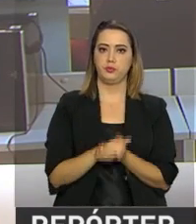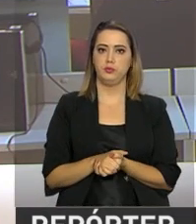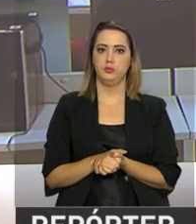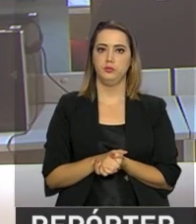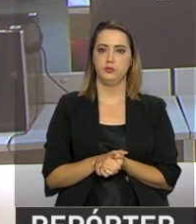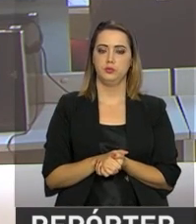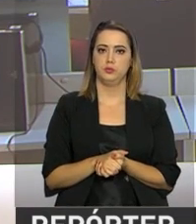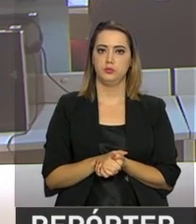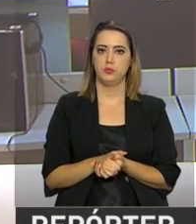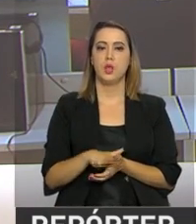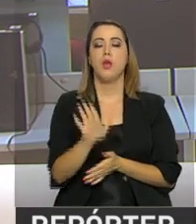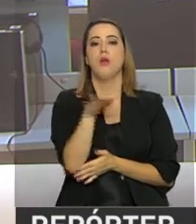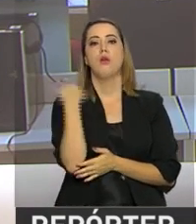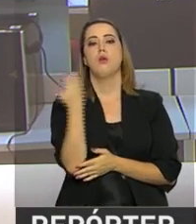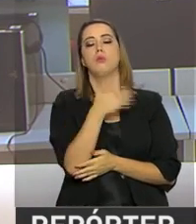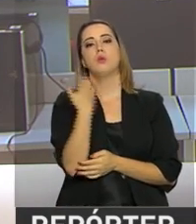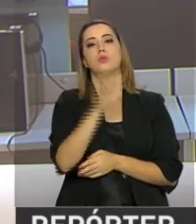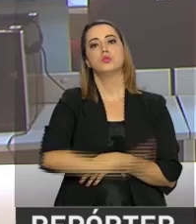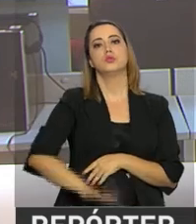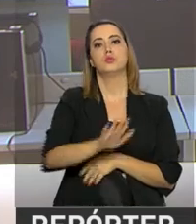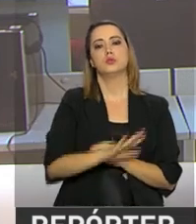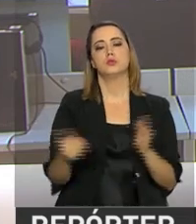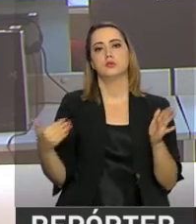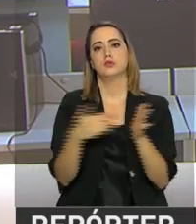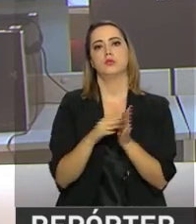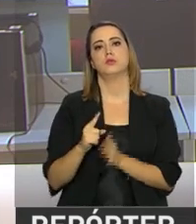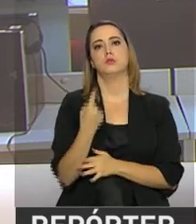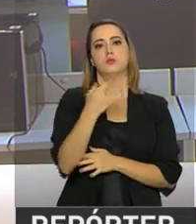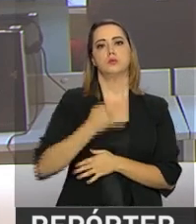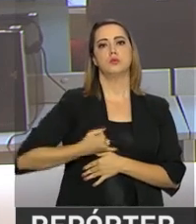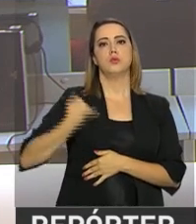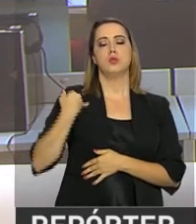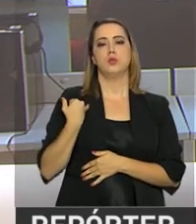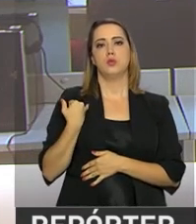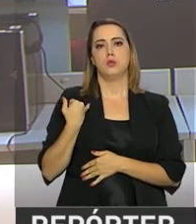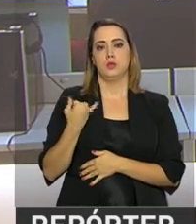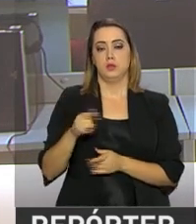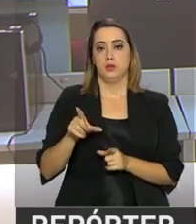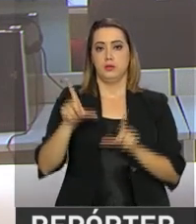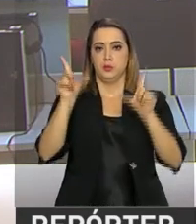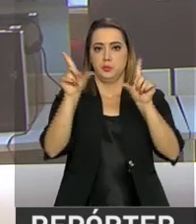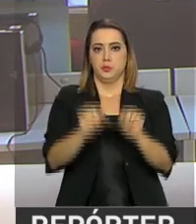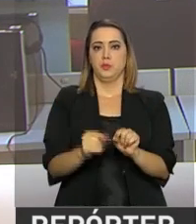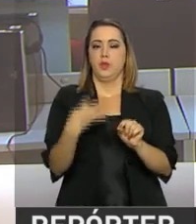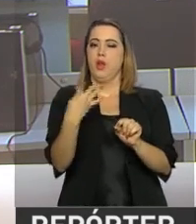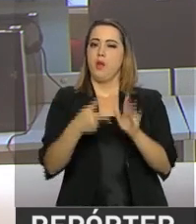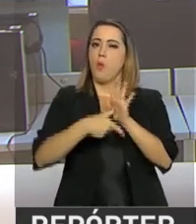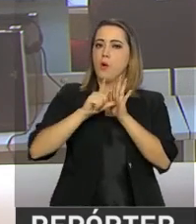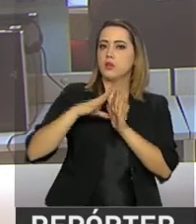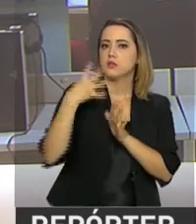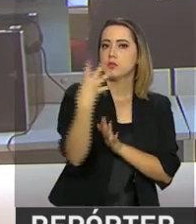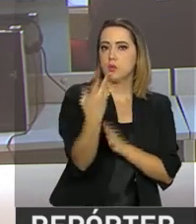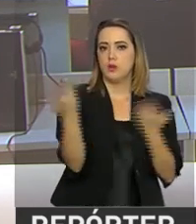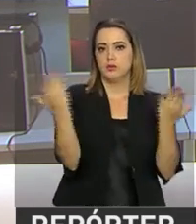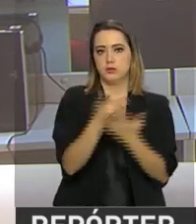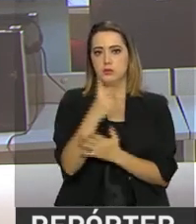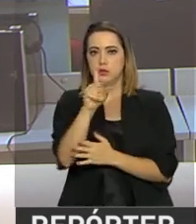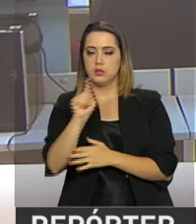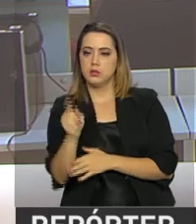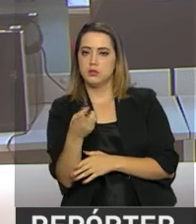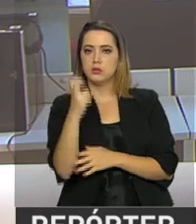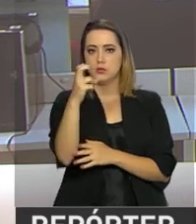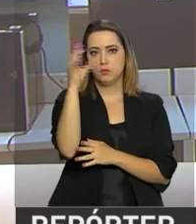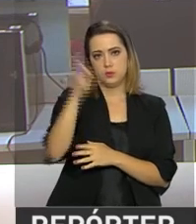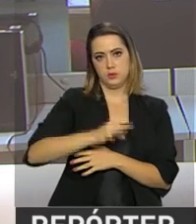de crianças de até um ano de idade caiu de 4 para 2,5% entre 2005 e 2015. Os dados